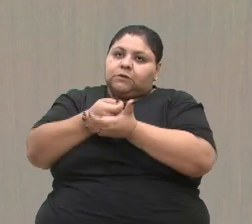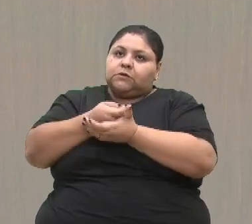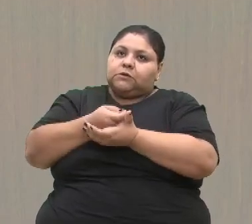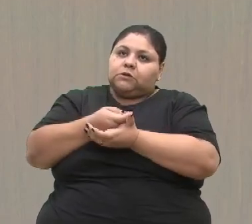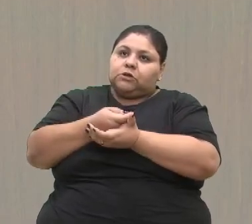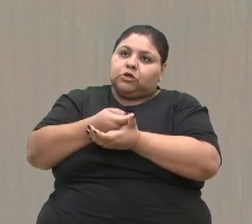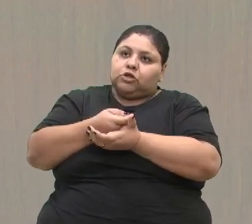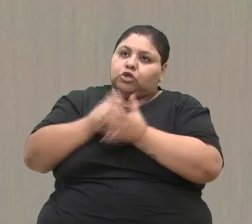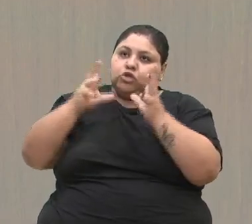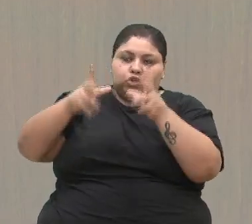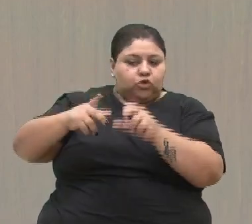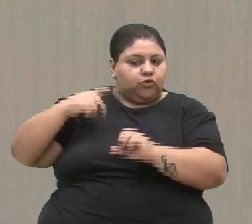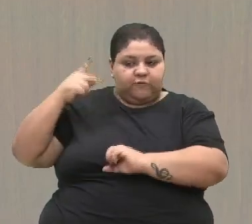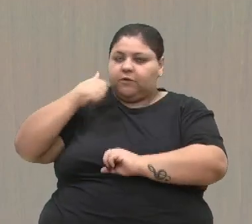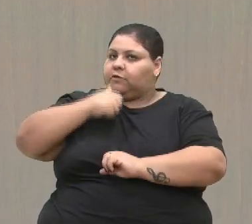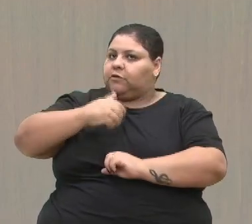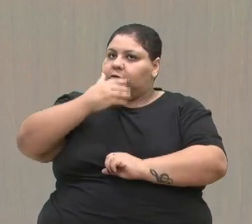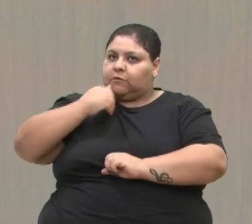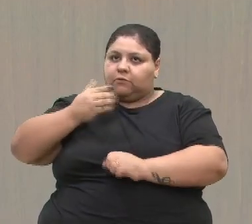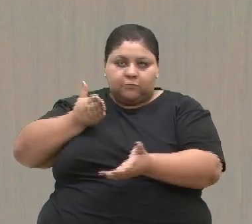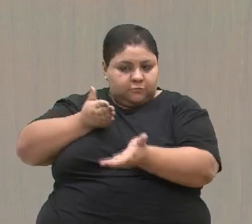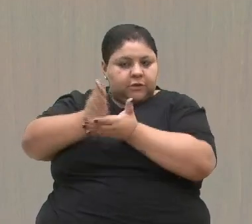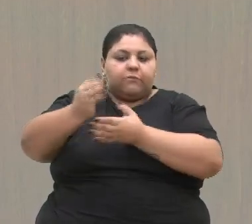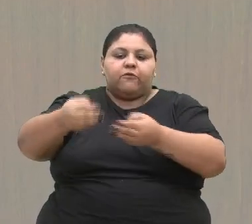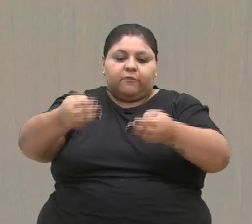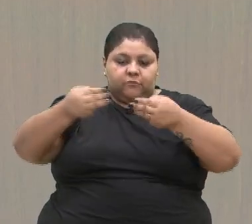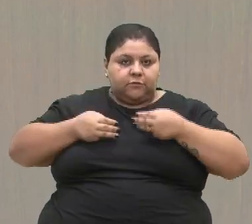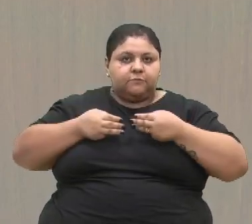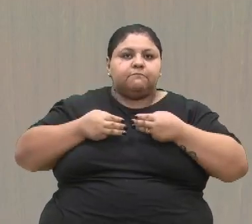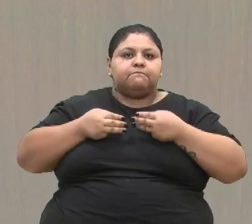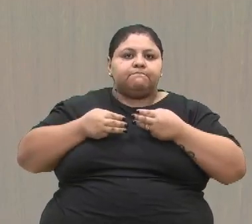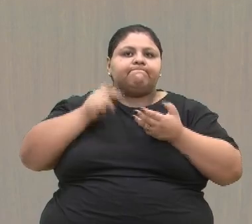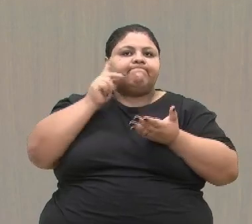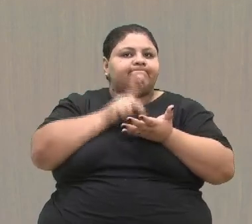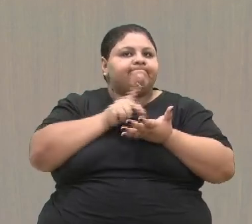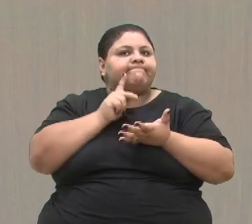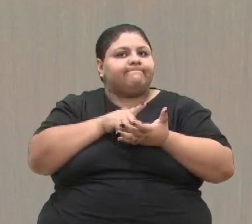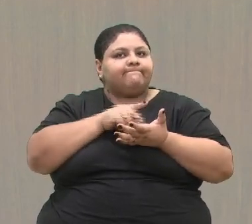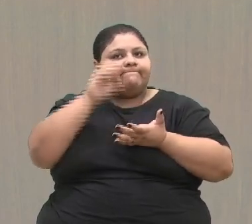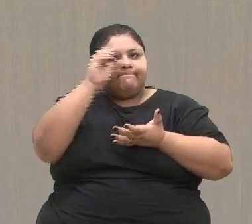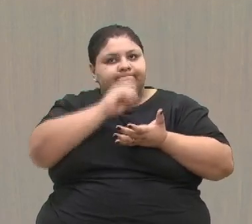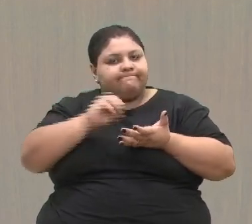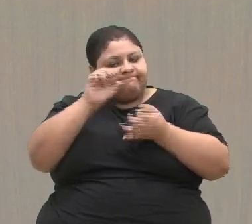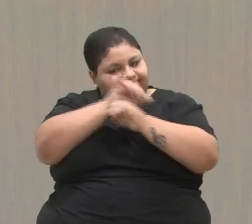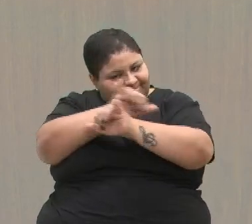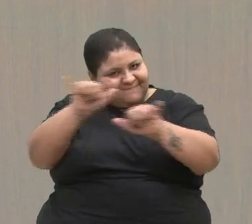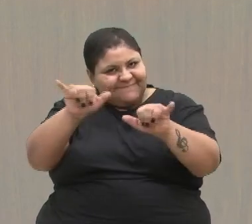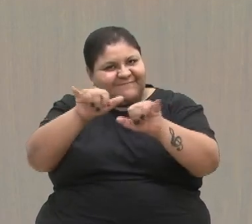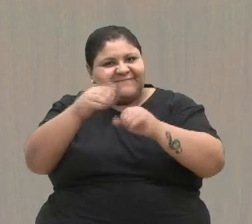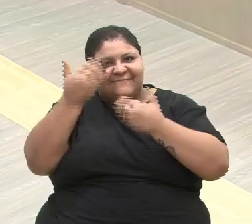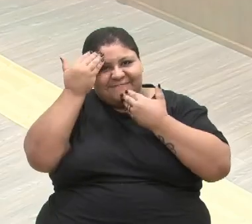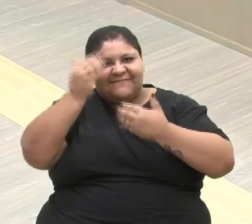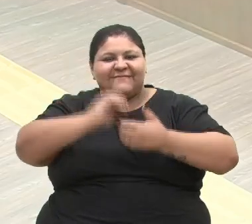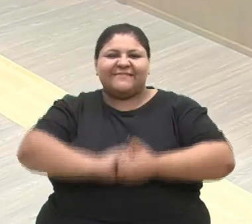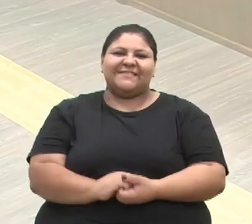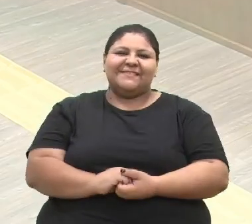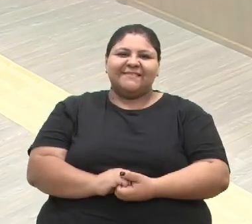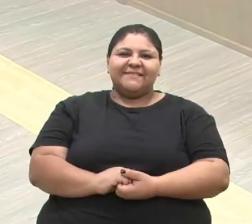realmente isso aqui reforça aquilo que a gente costuma falar. Só com organização, com luta, com mobilização